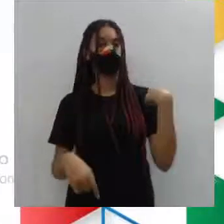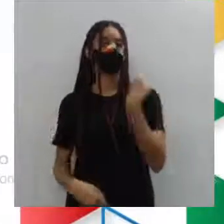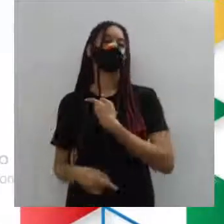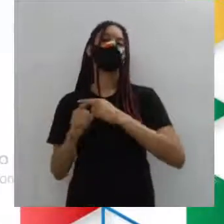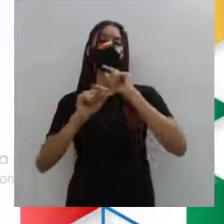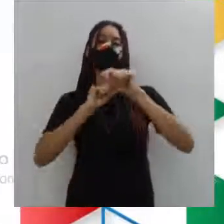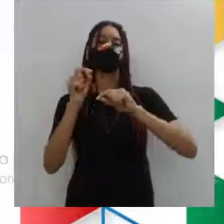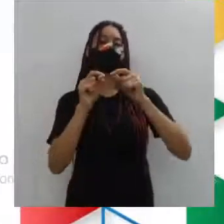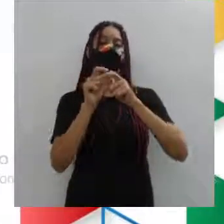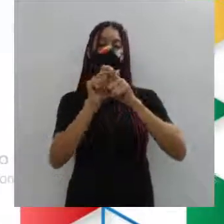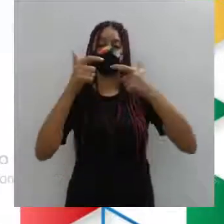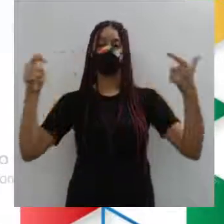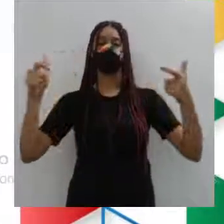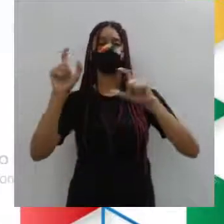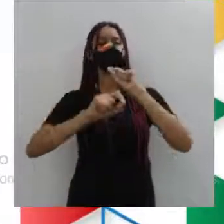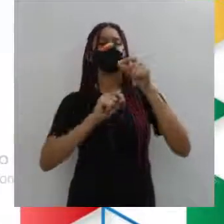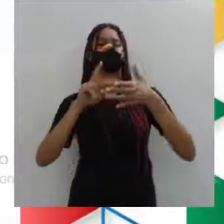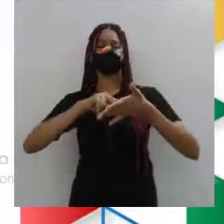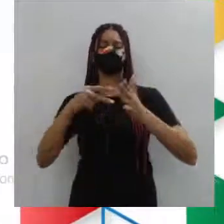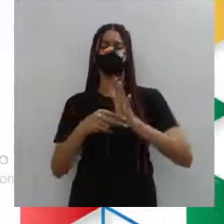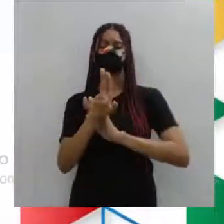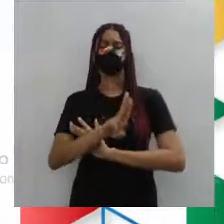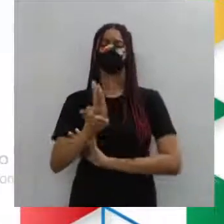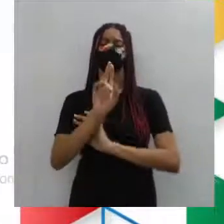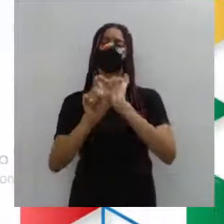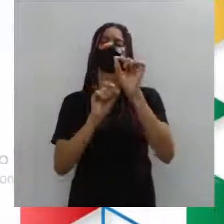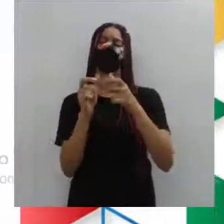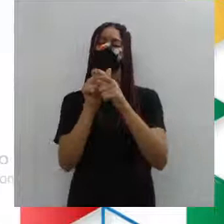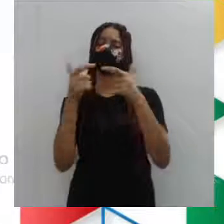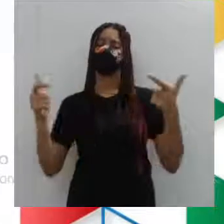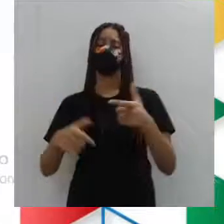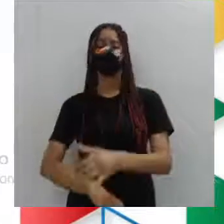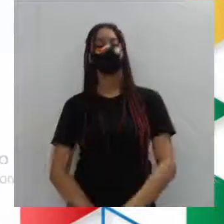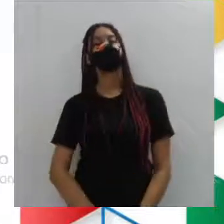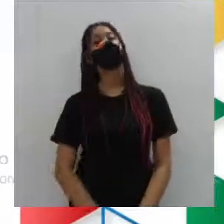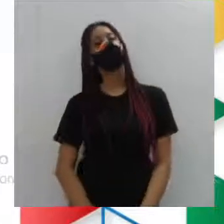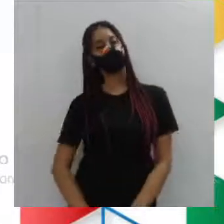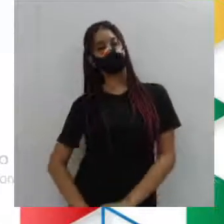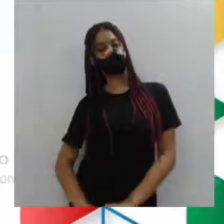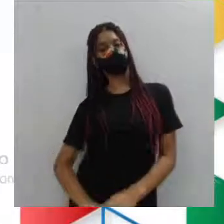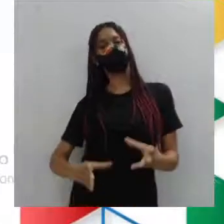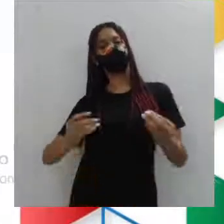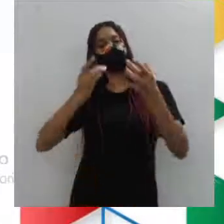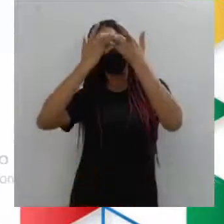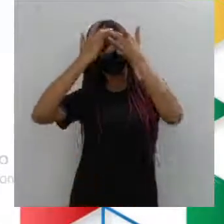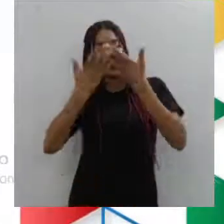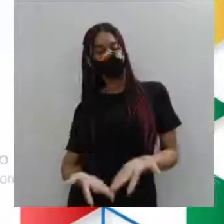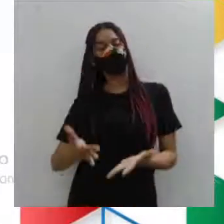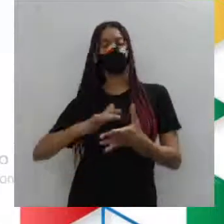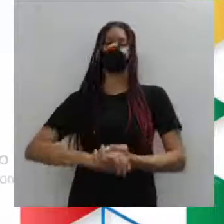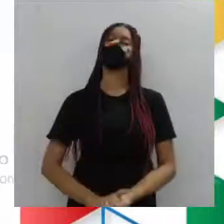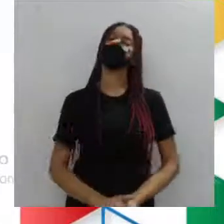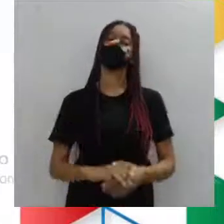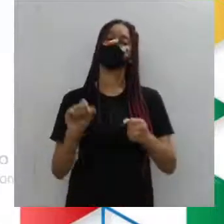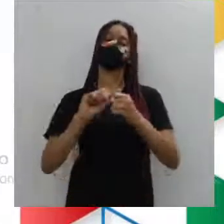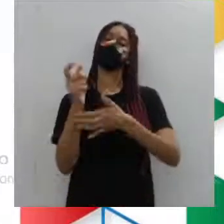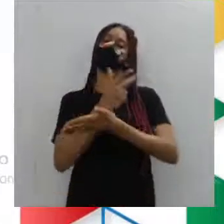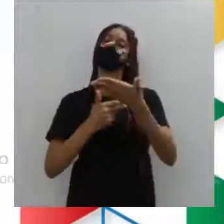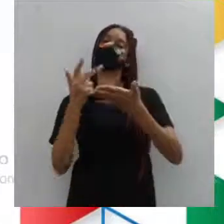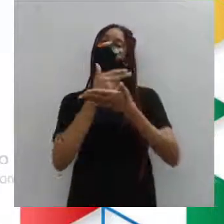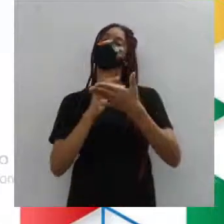de ampliação. Professor, como é que eu uso essa escala de ampliação? Muito, muito fácil. Se você for fazer o desenho